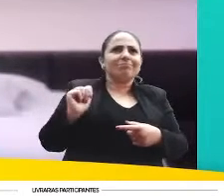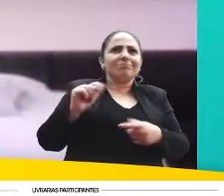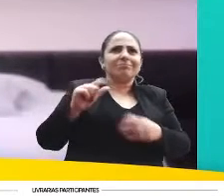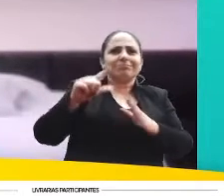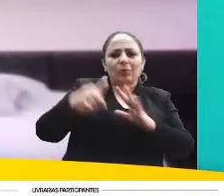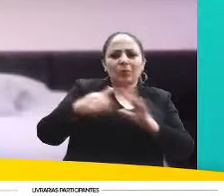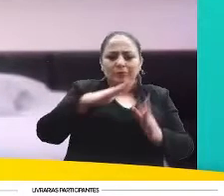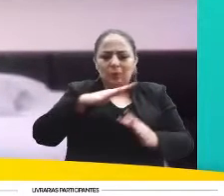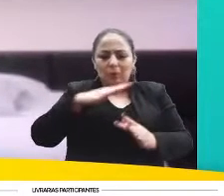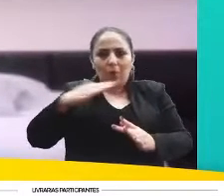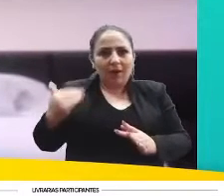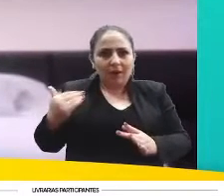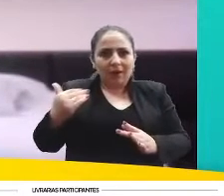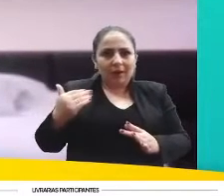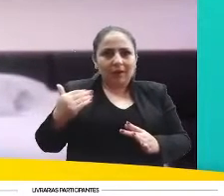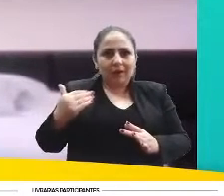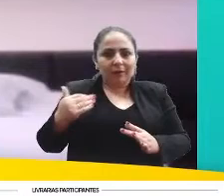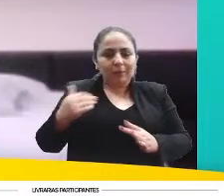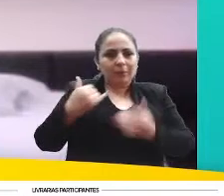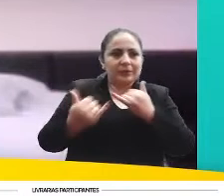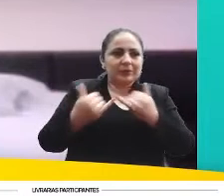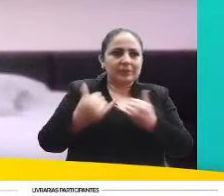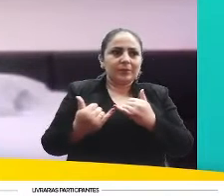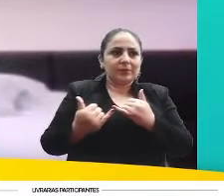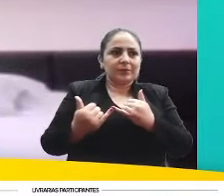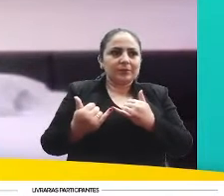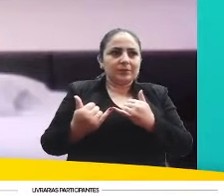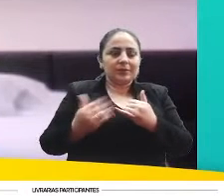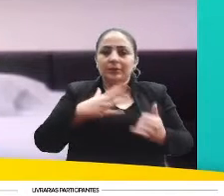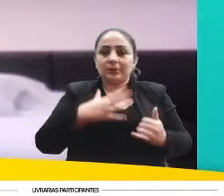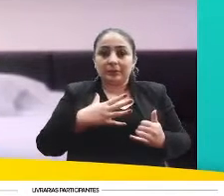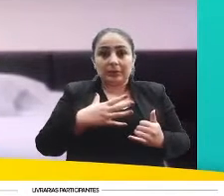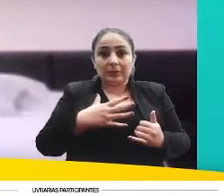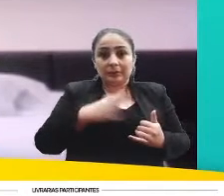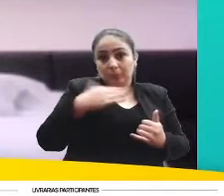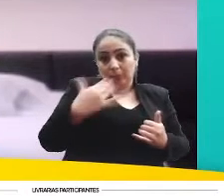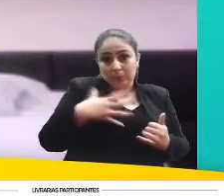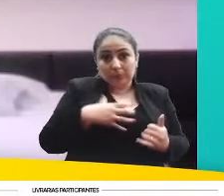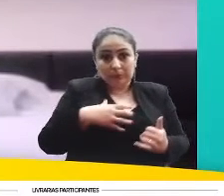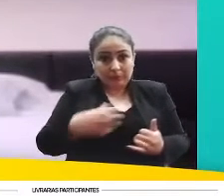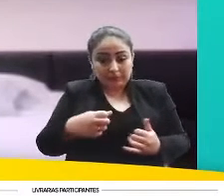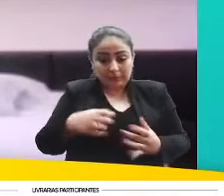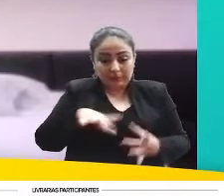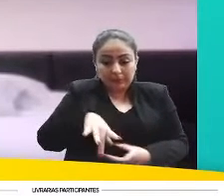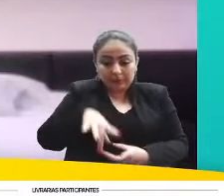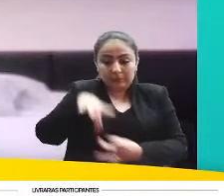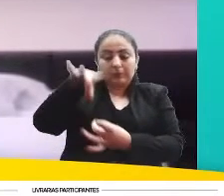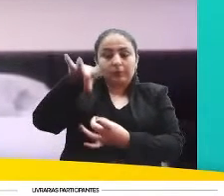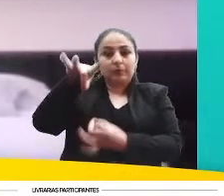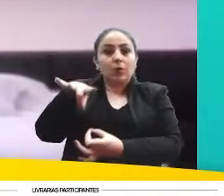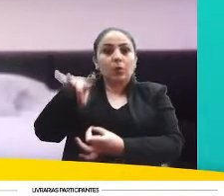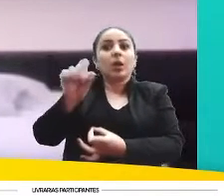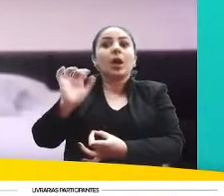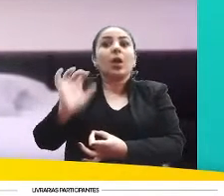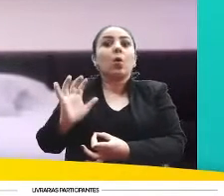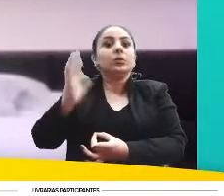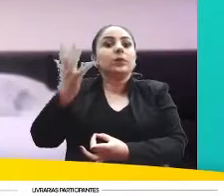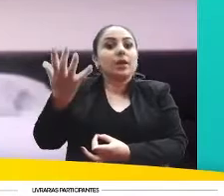essa pessoa que vem a falecer, a morrer, a desencarnar pelo